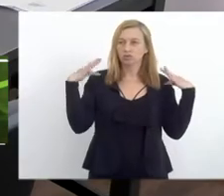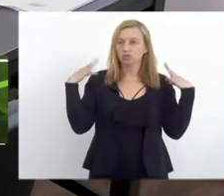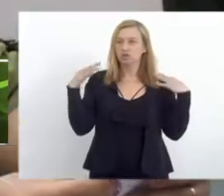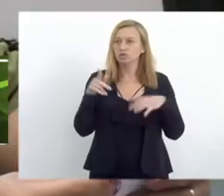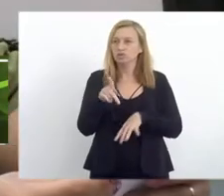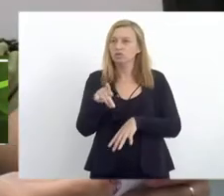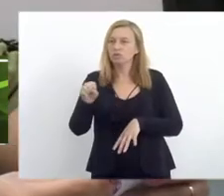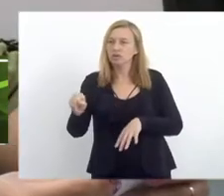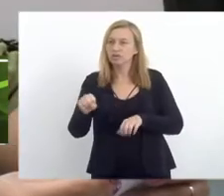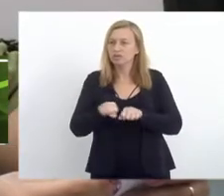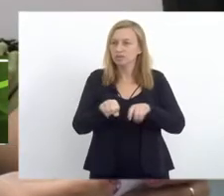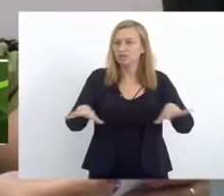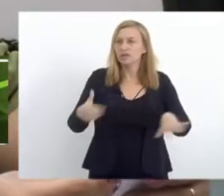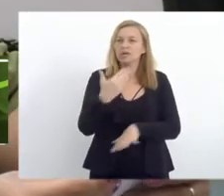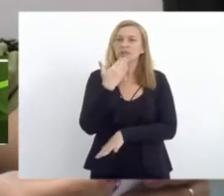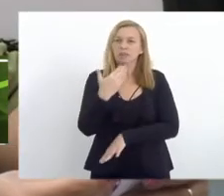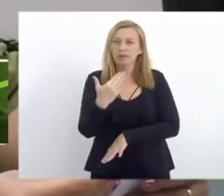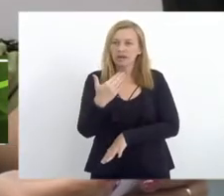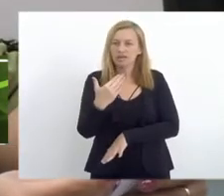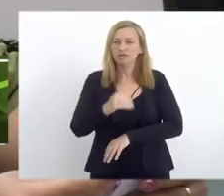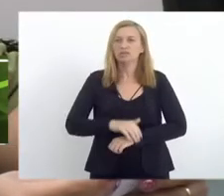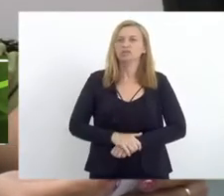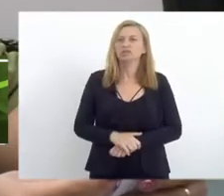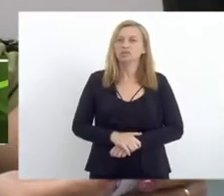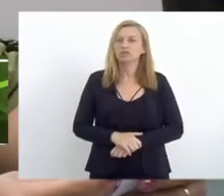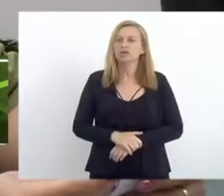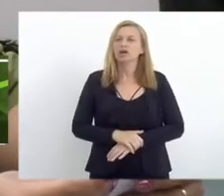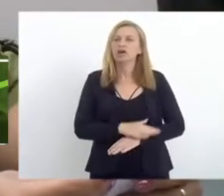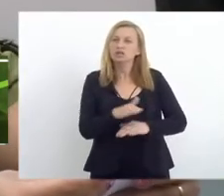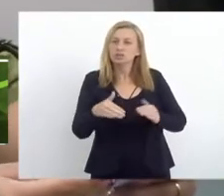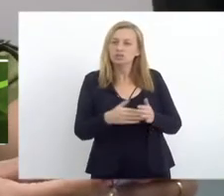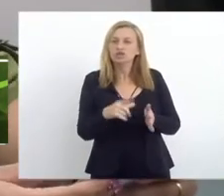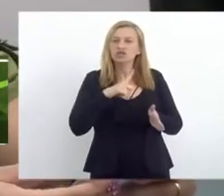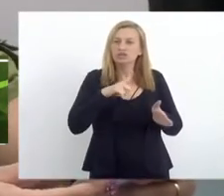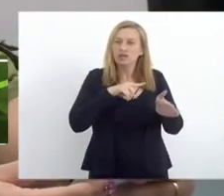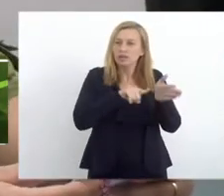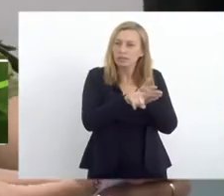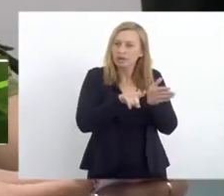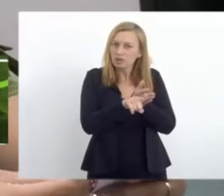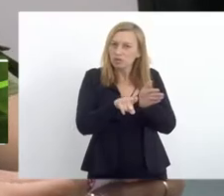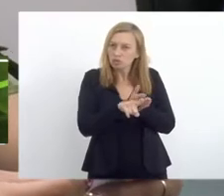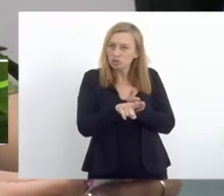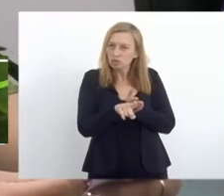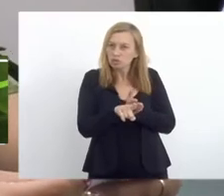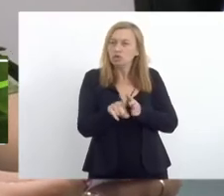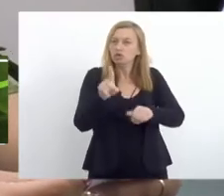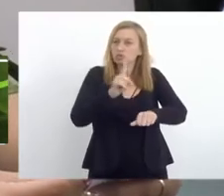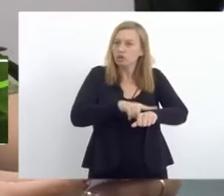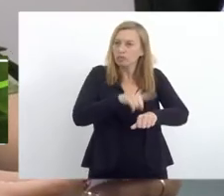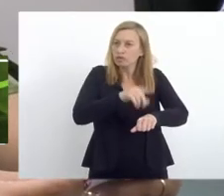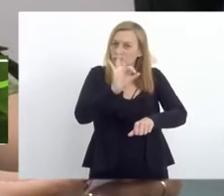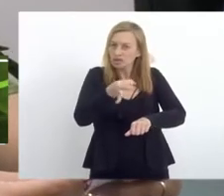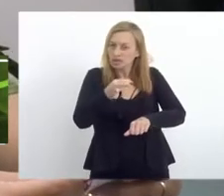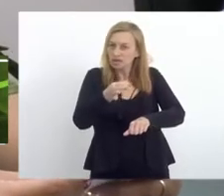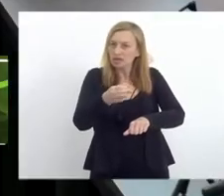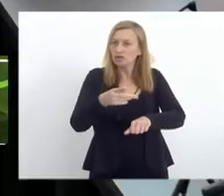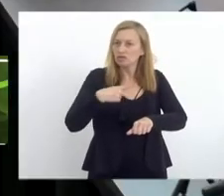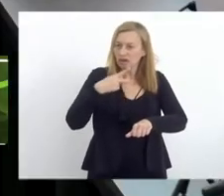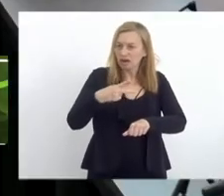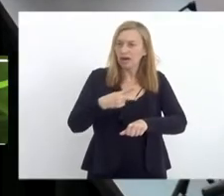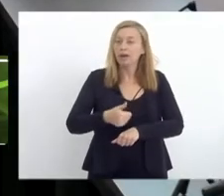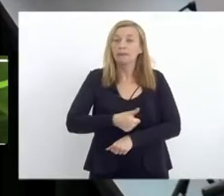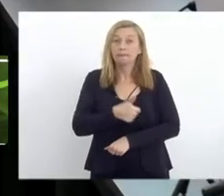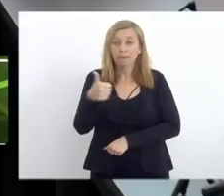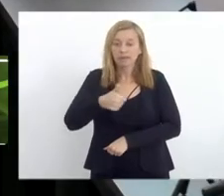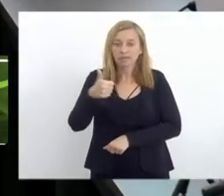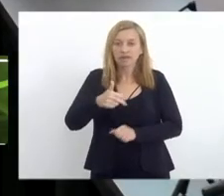pós-pandemia. Peço aos que tiverem perguntas que o façam quando for lhe dada a palavra.